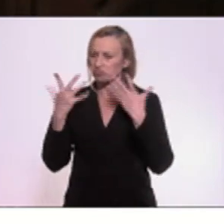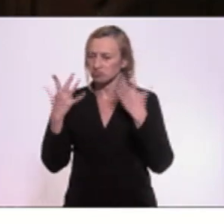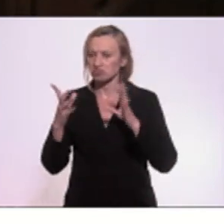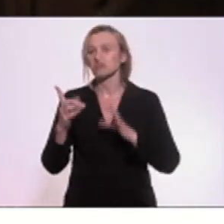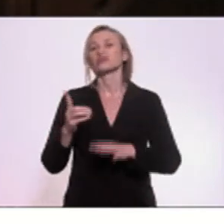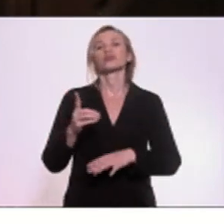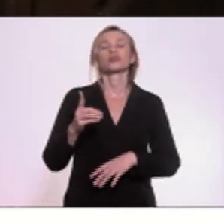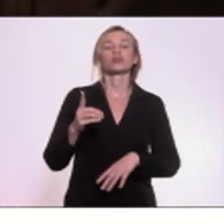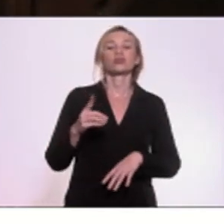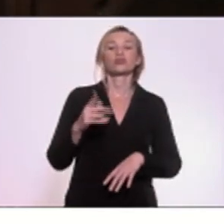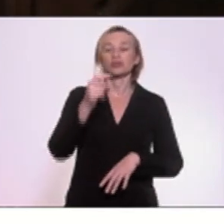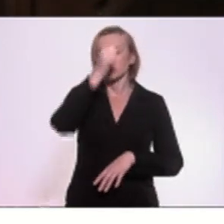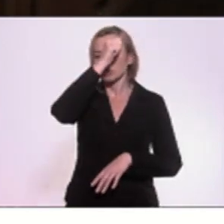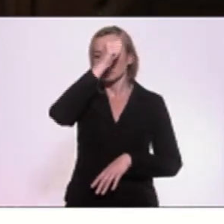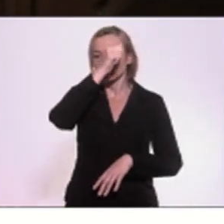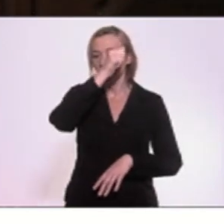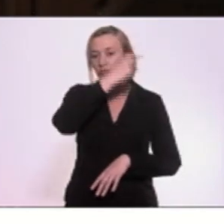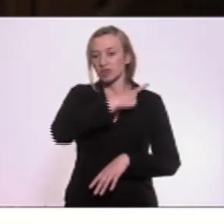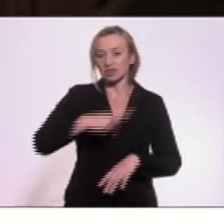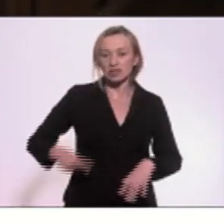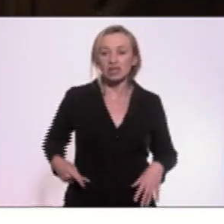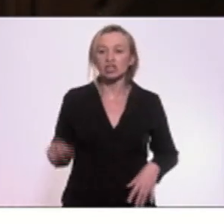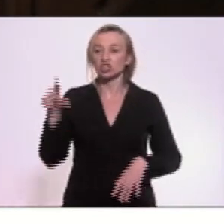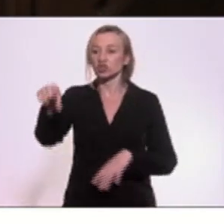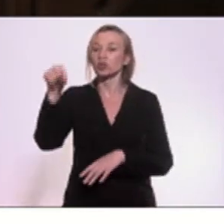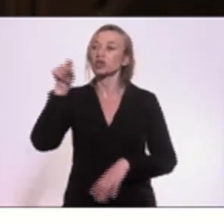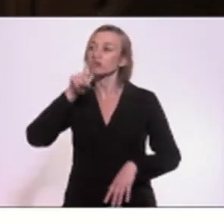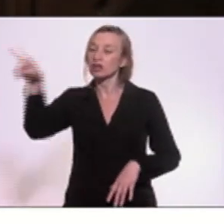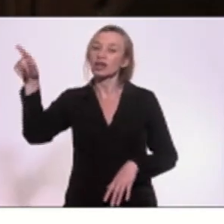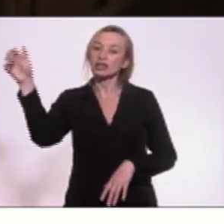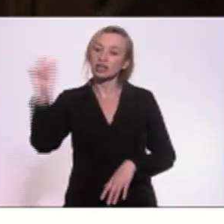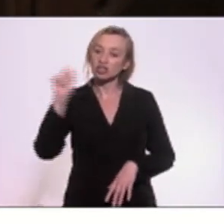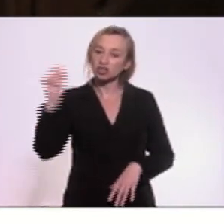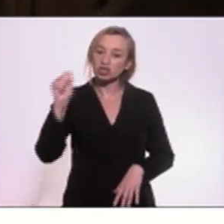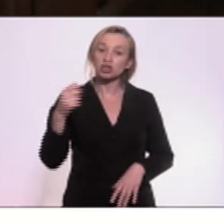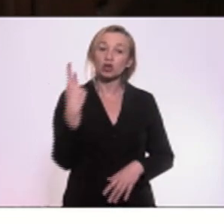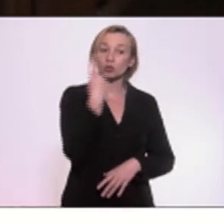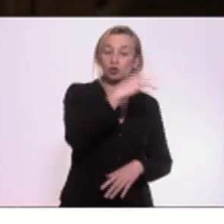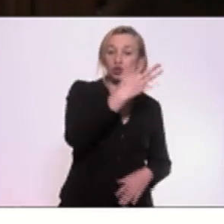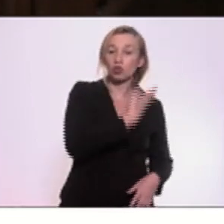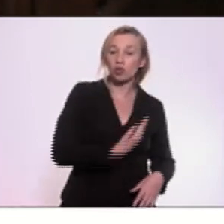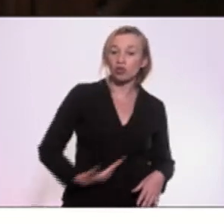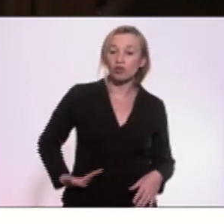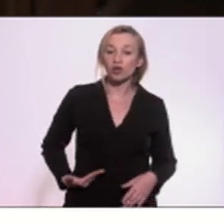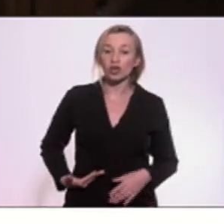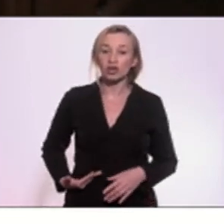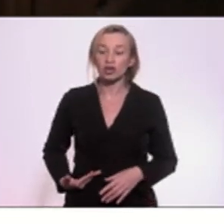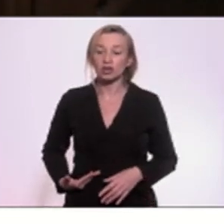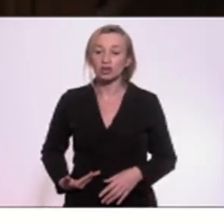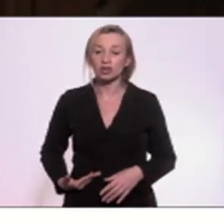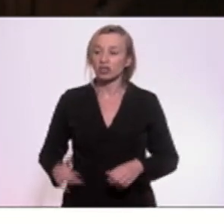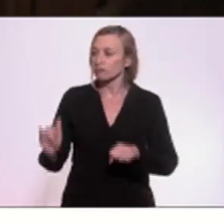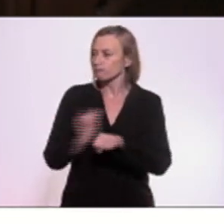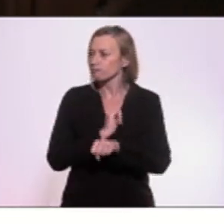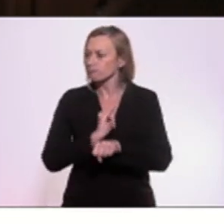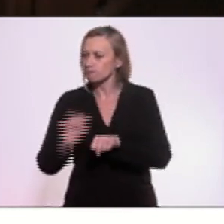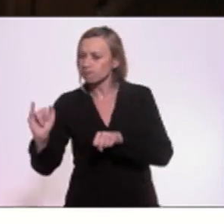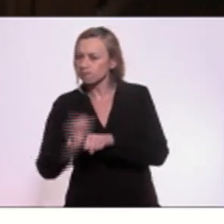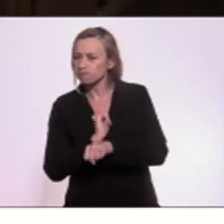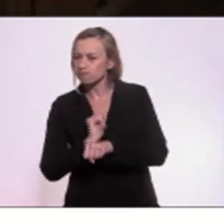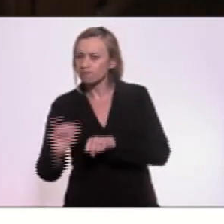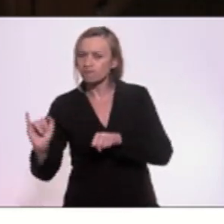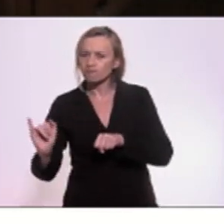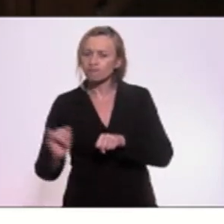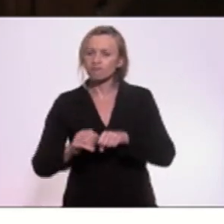eleito na Argentina, o seu governo patrocina, incita, arquiteta